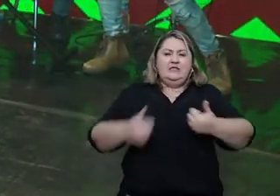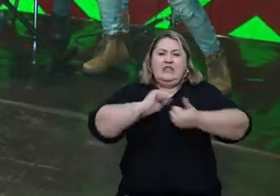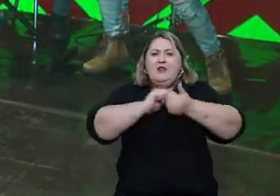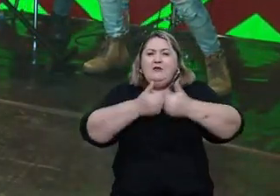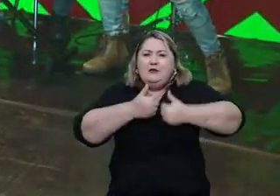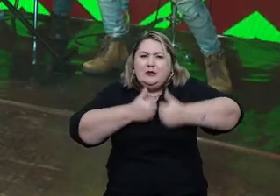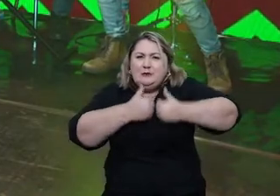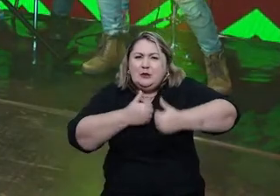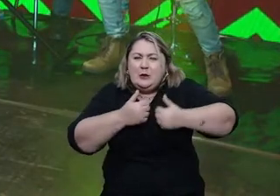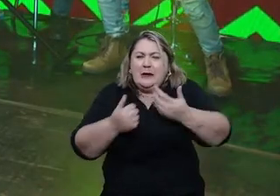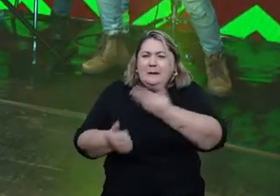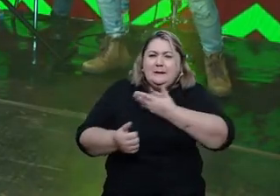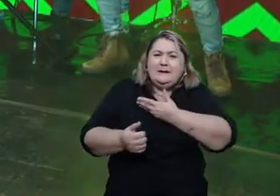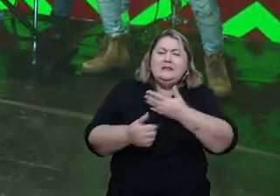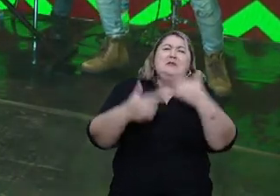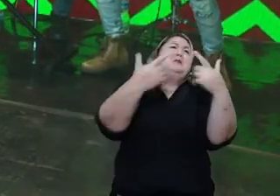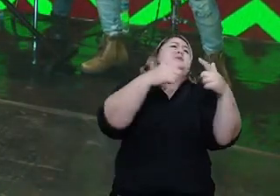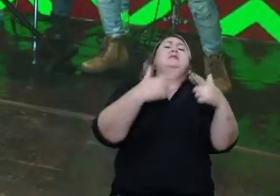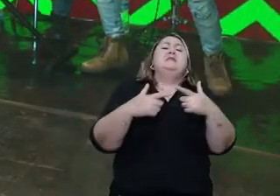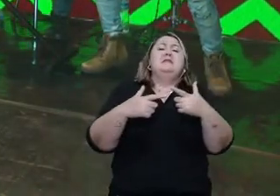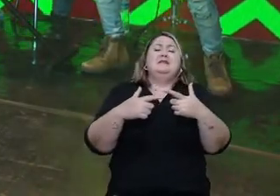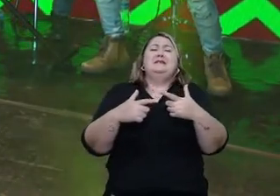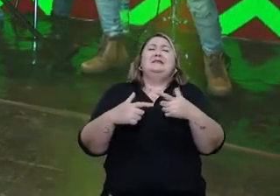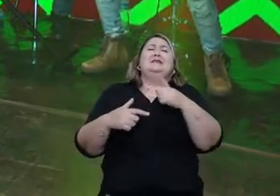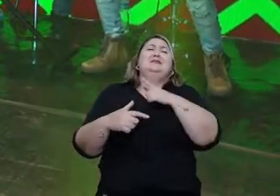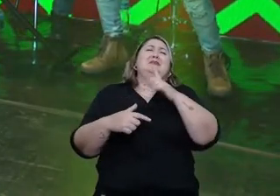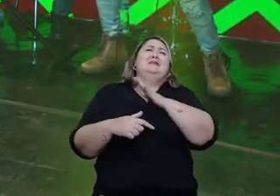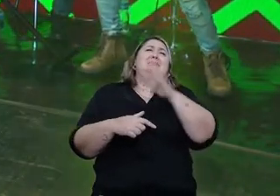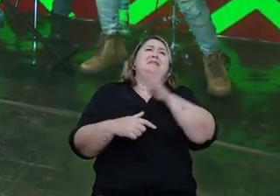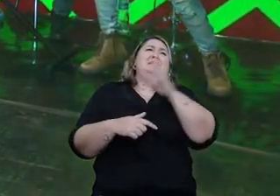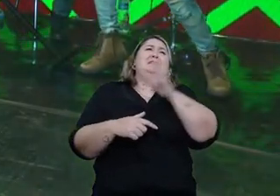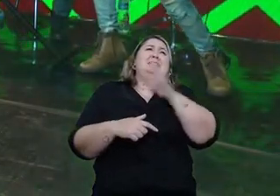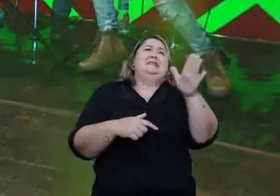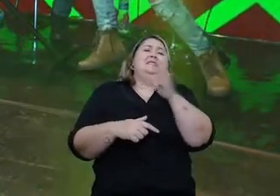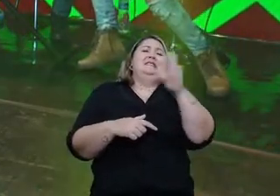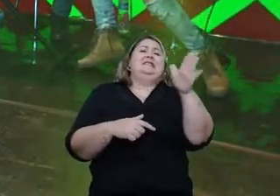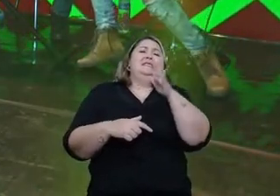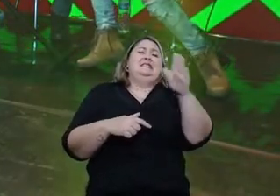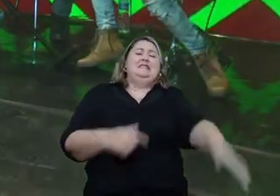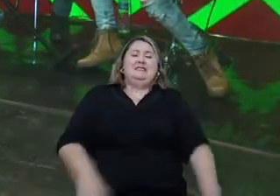No futebol com os amigos ou em qualquer lugar que eu